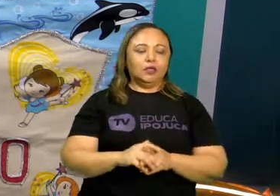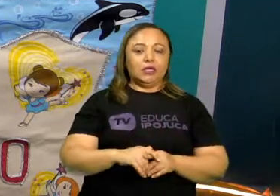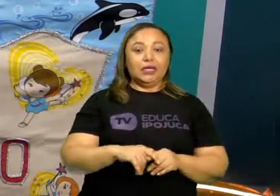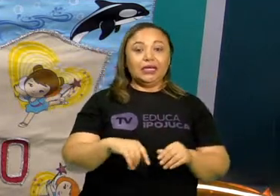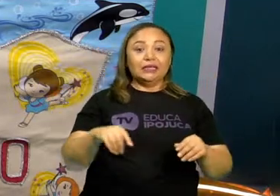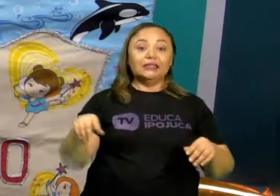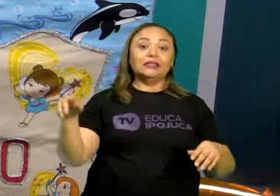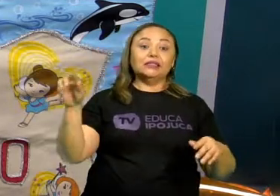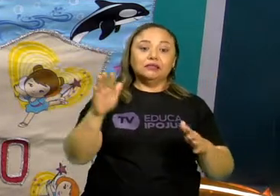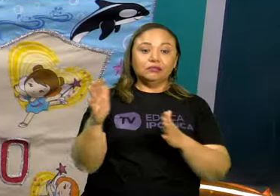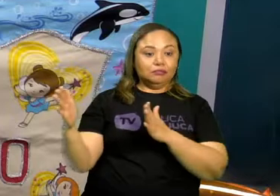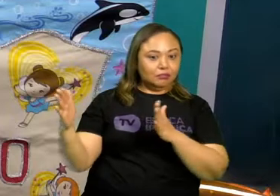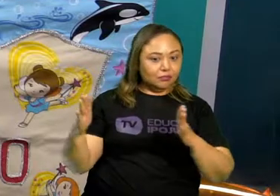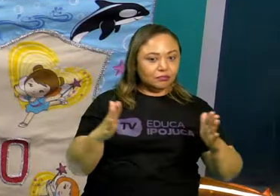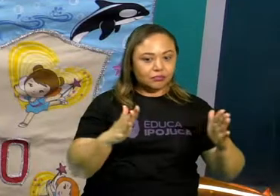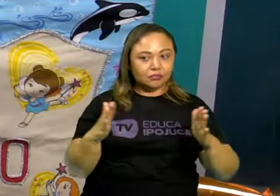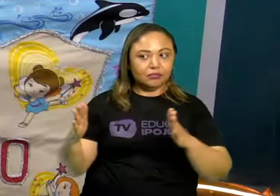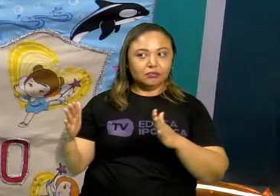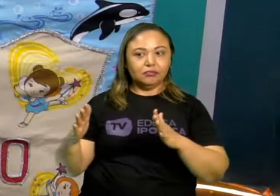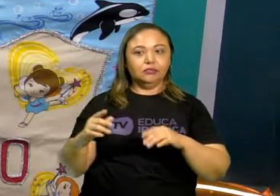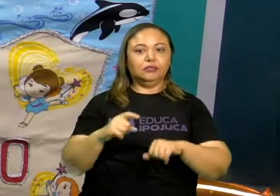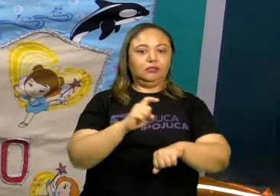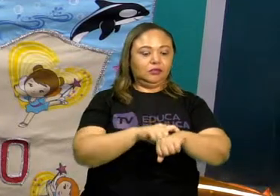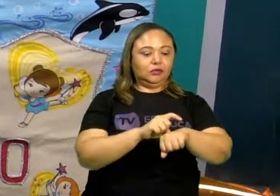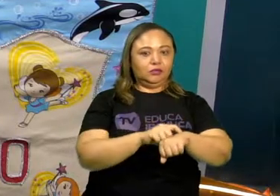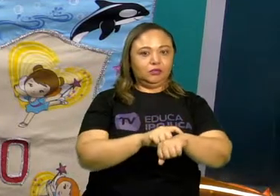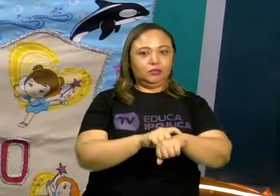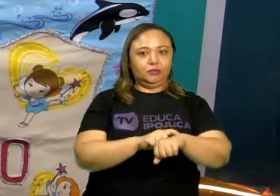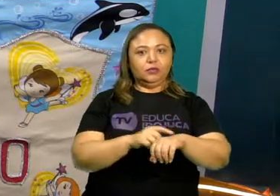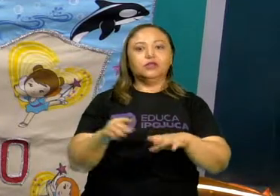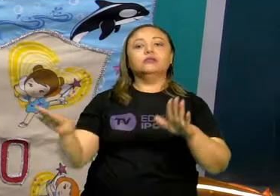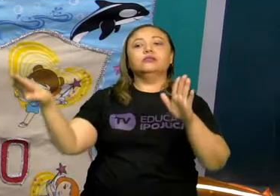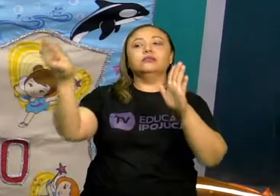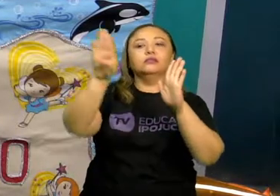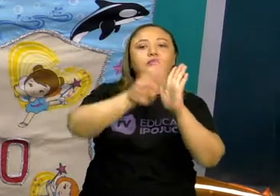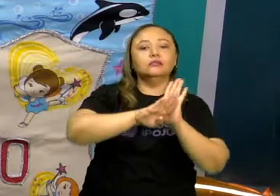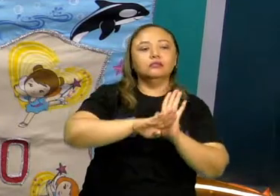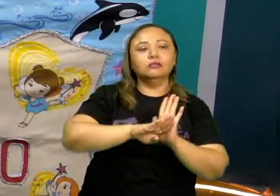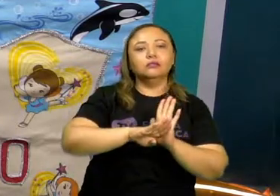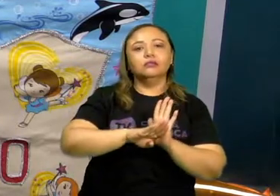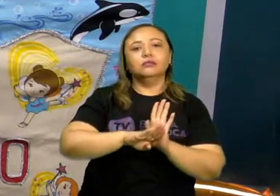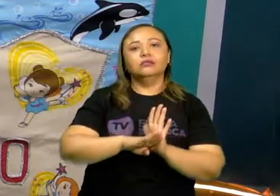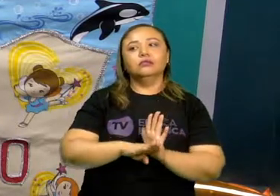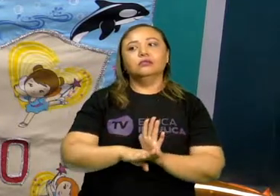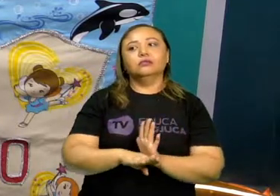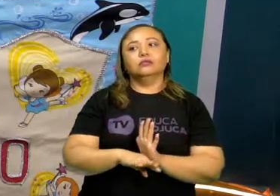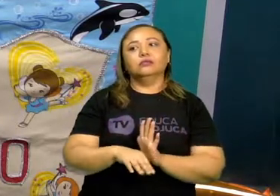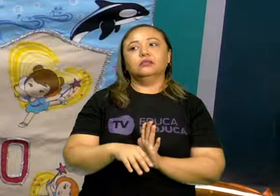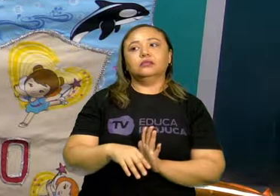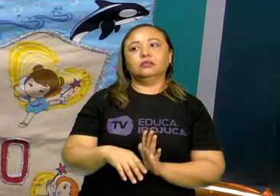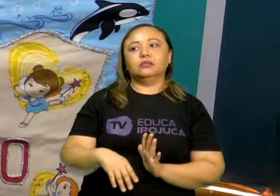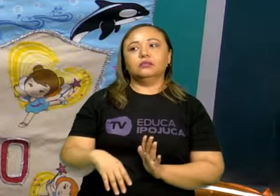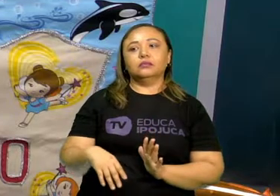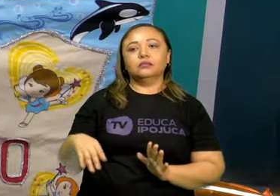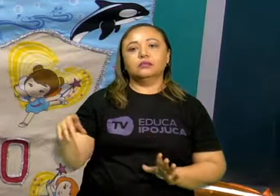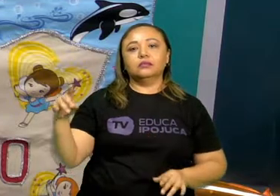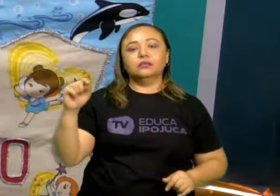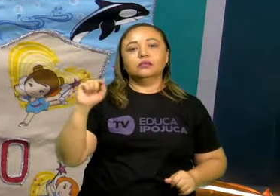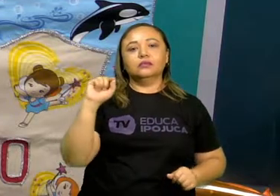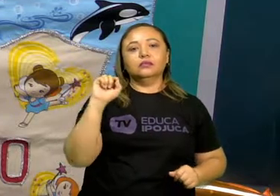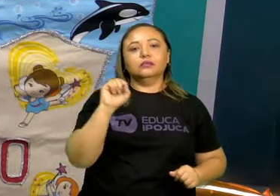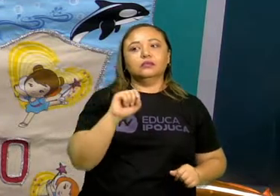Nesse intervalo que eles saíram de casa, quem chegou na casa? As formigas. Não.